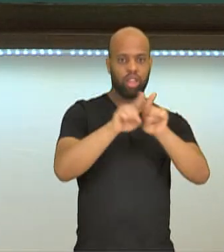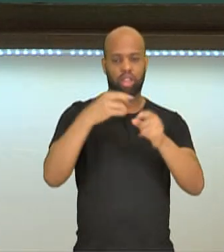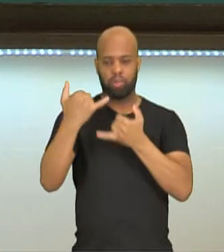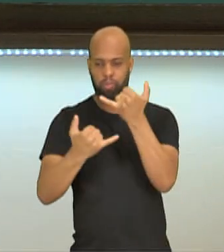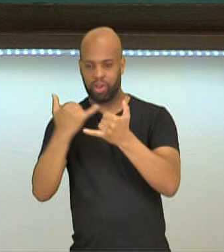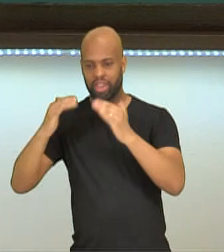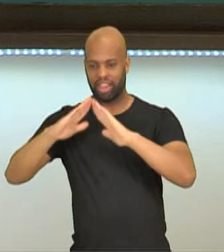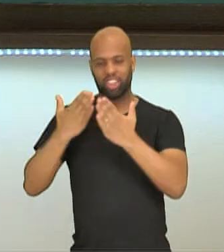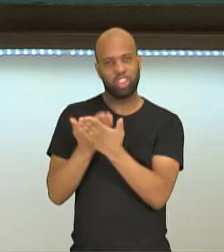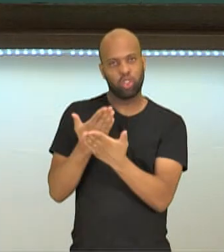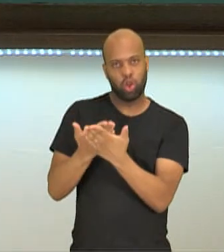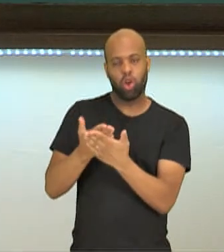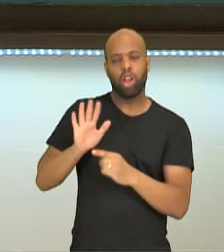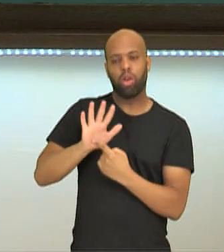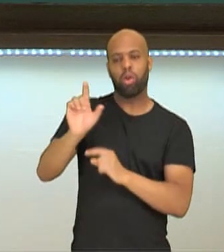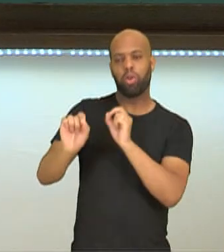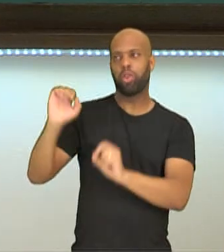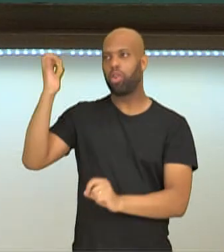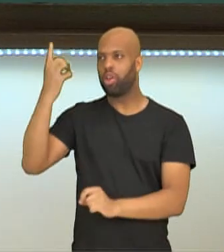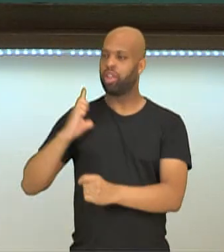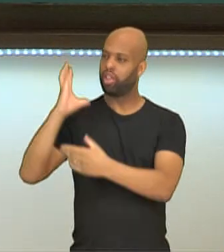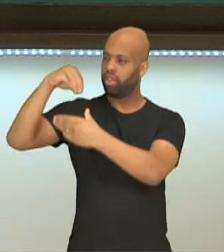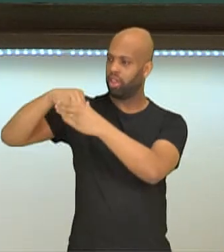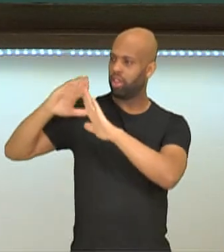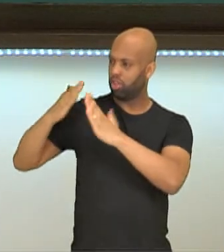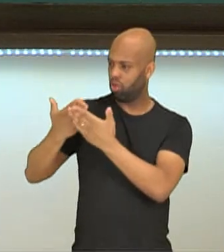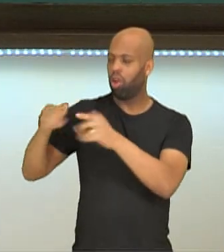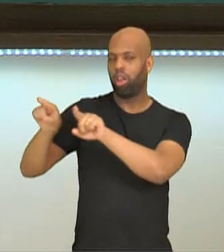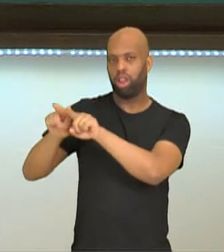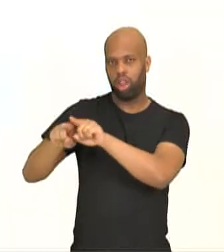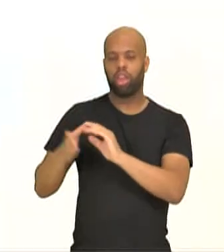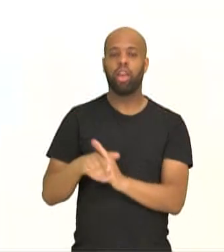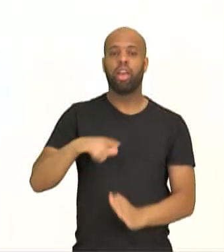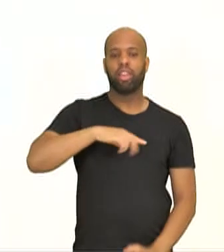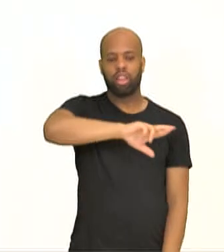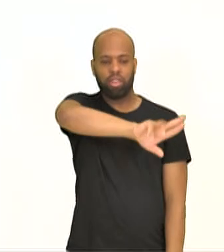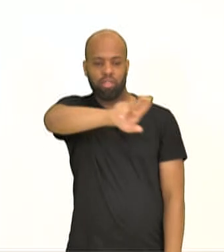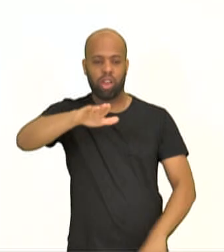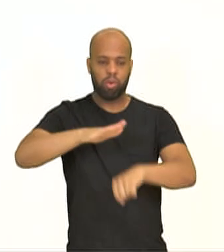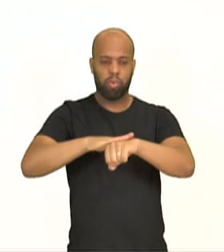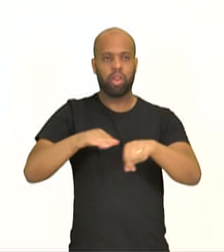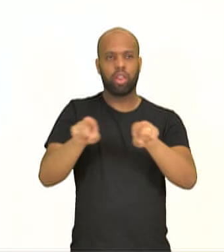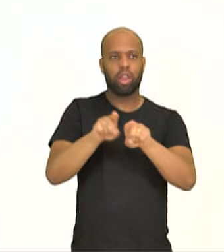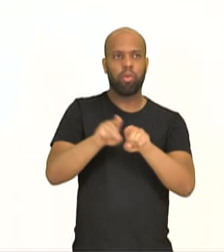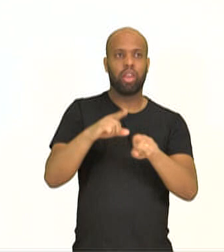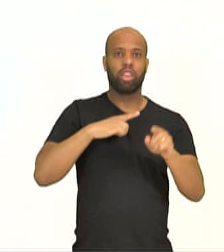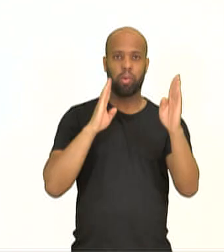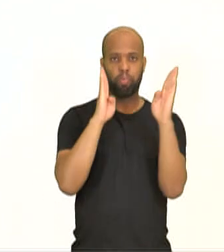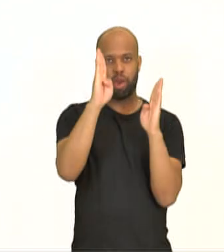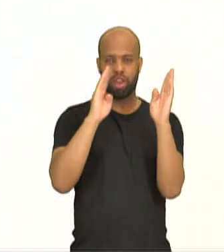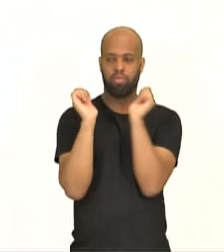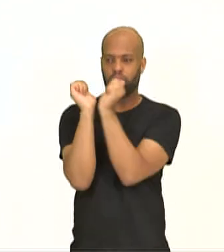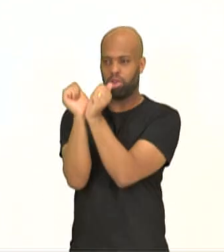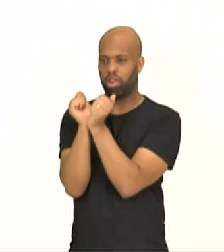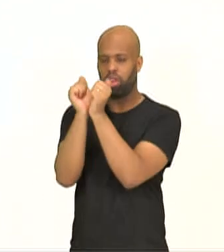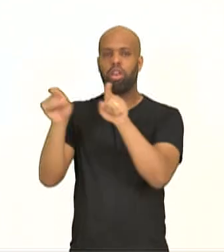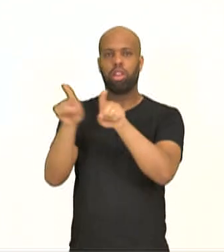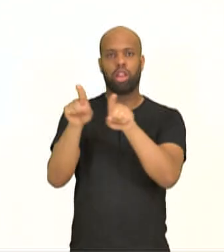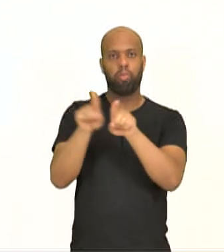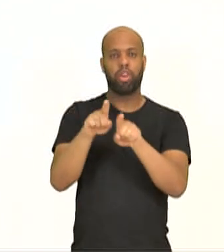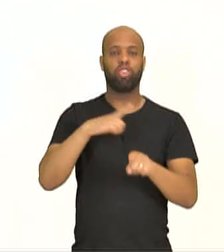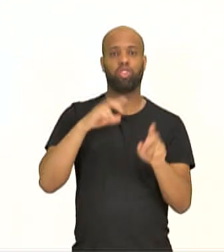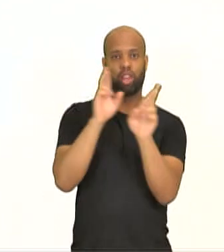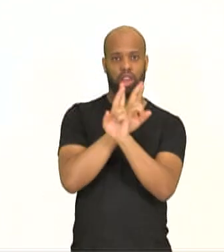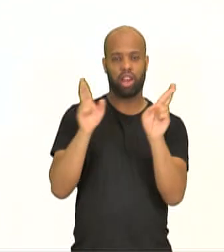de escolinha, o que acontece dentro do mundo da escola, e muitas vezes, lá na época da escravidão, a